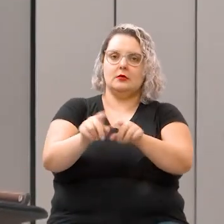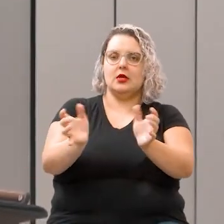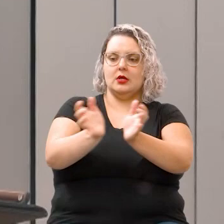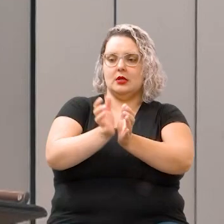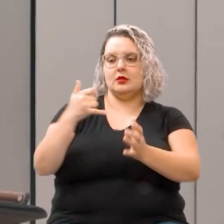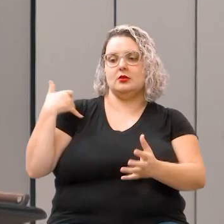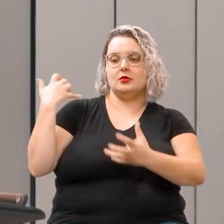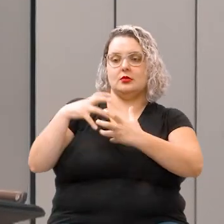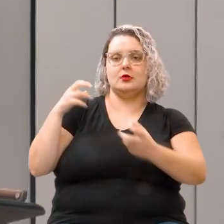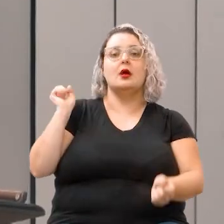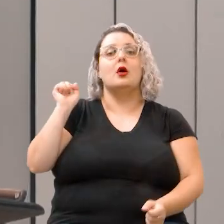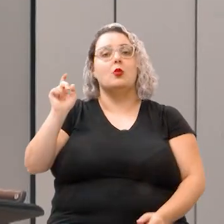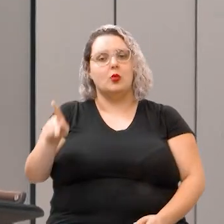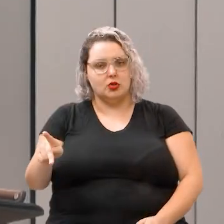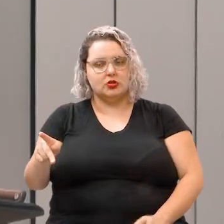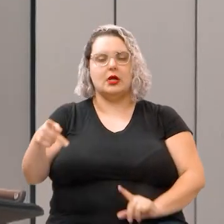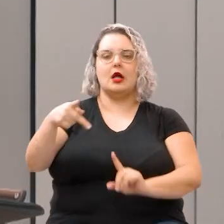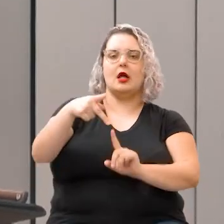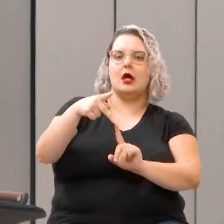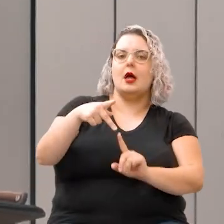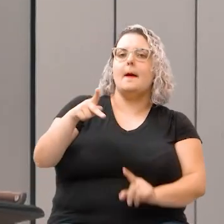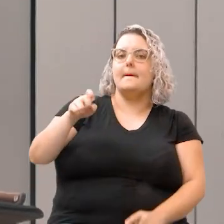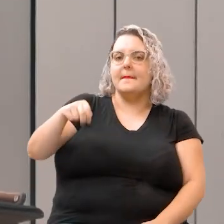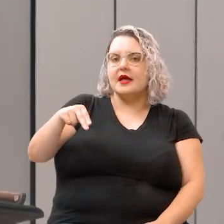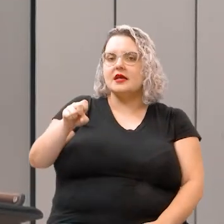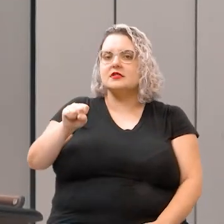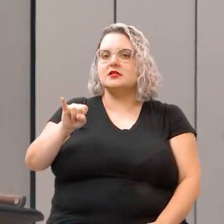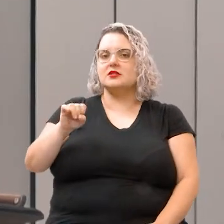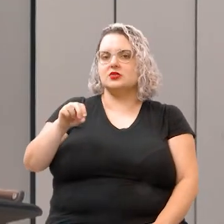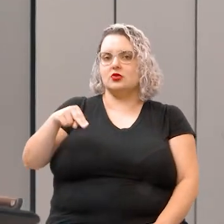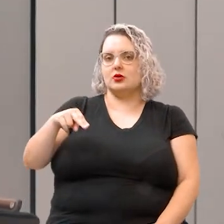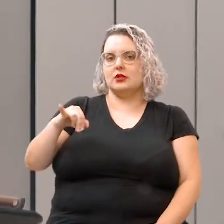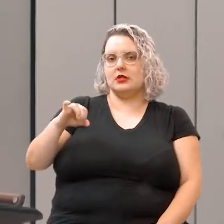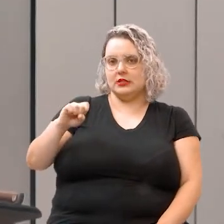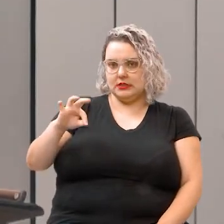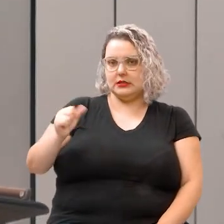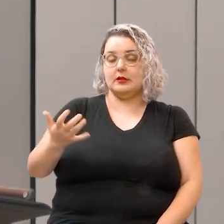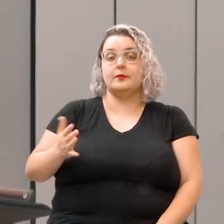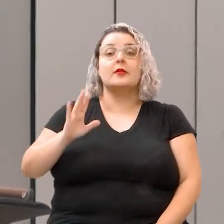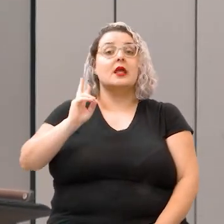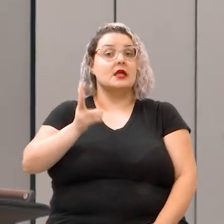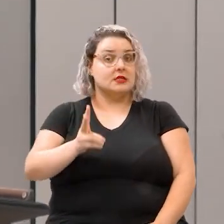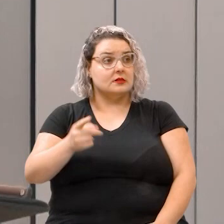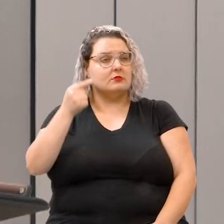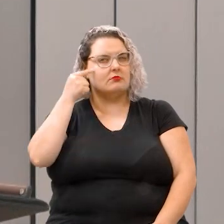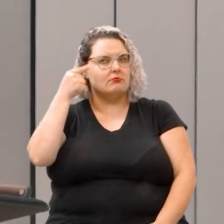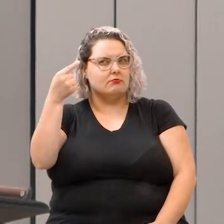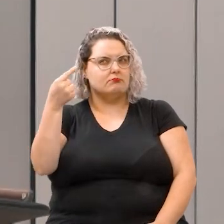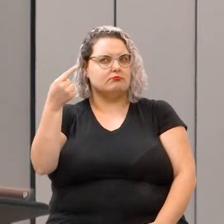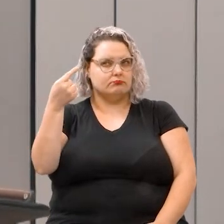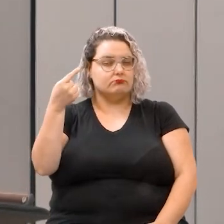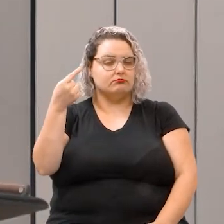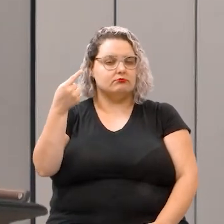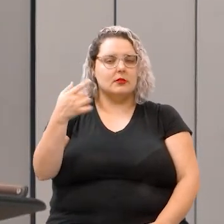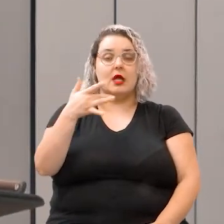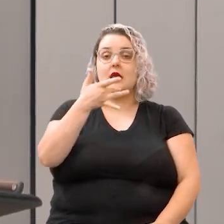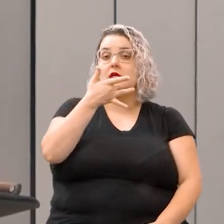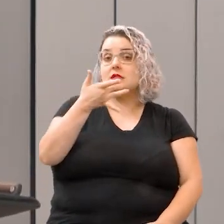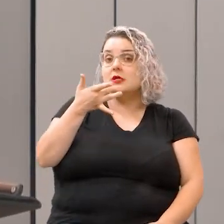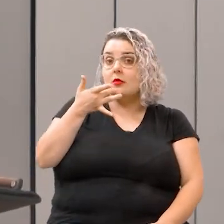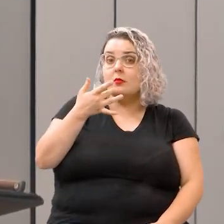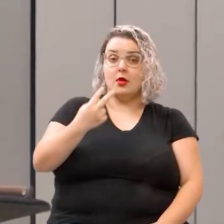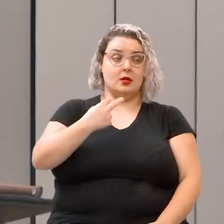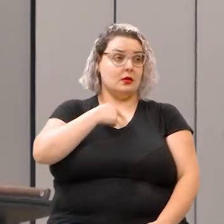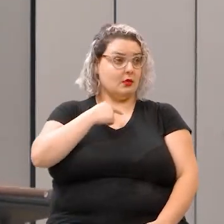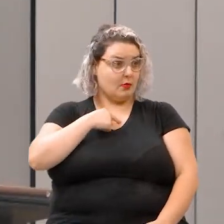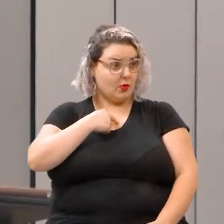Idosos Aposentados e Pensionistas aqui na cidade de Campinas. E sempre quando a gente também pensa em saúde bucal, a gente não pode esquecer